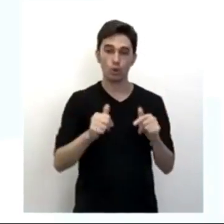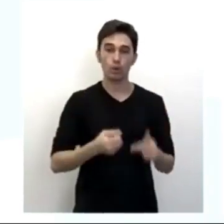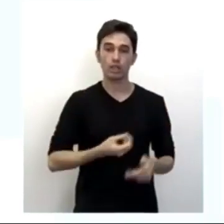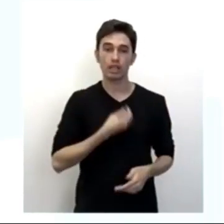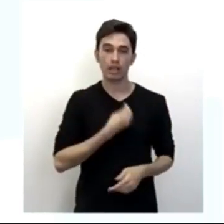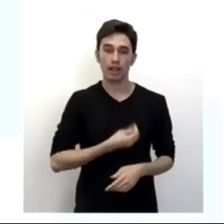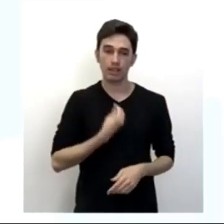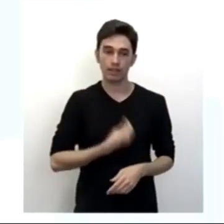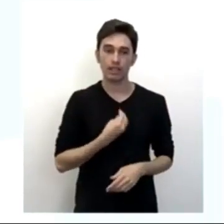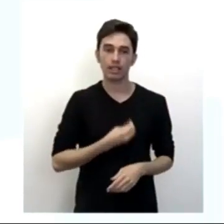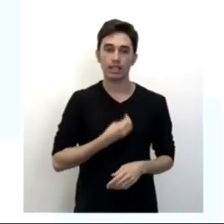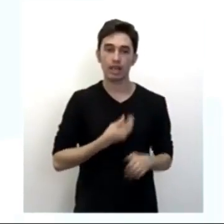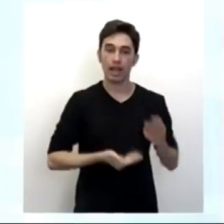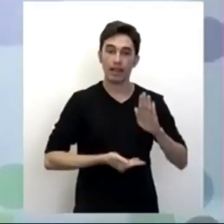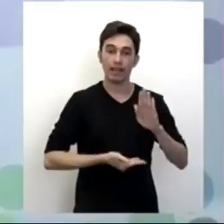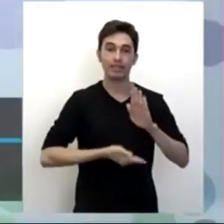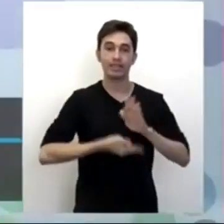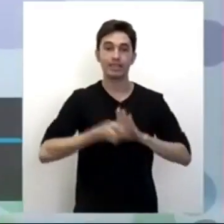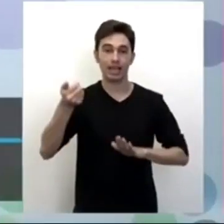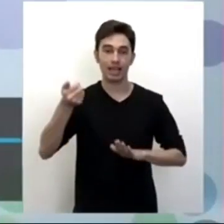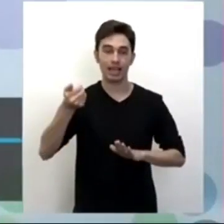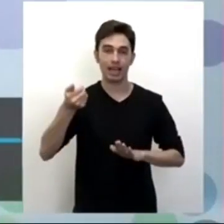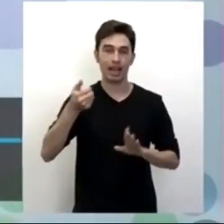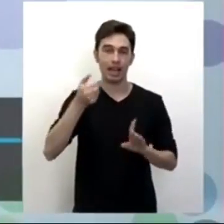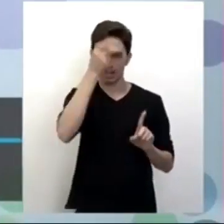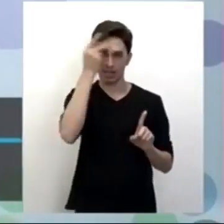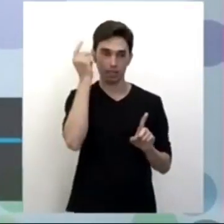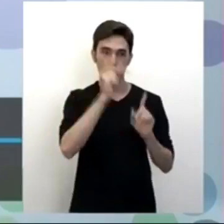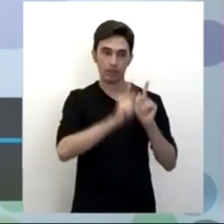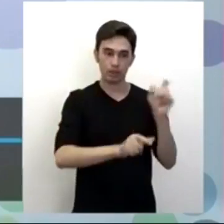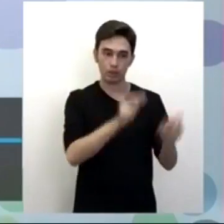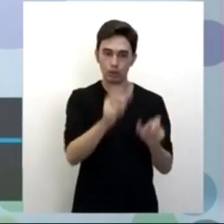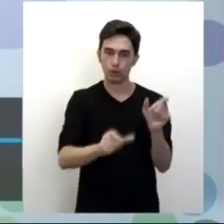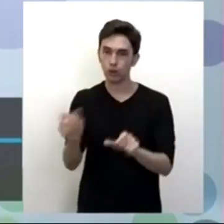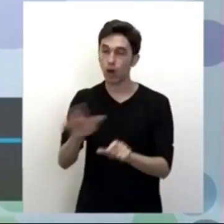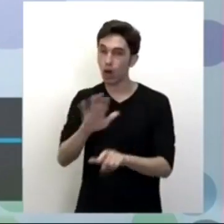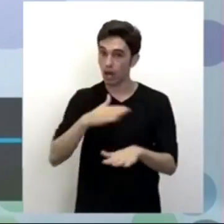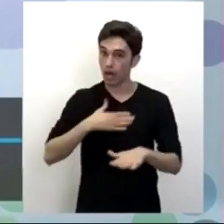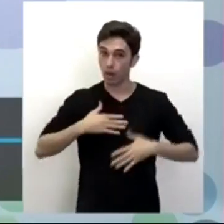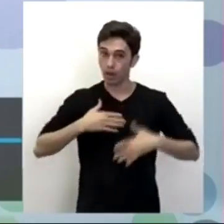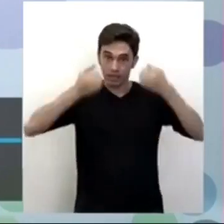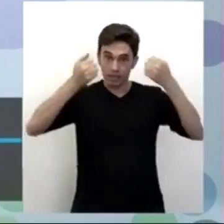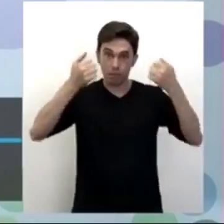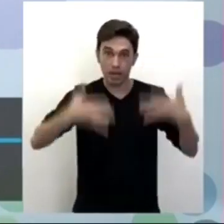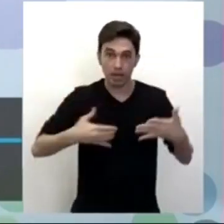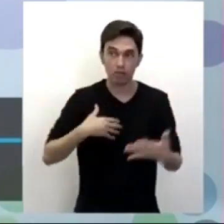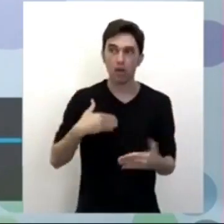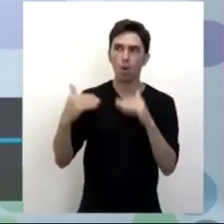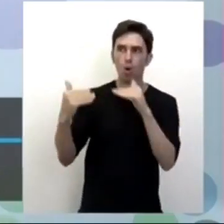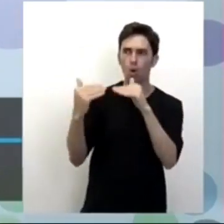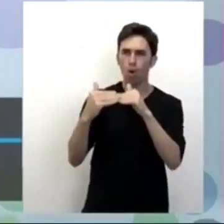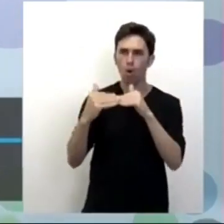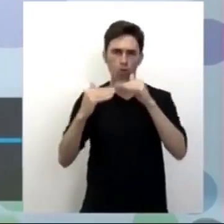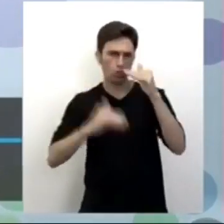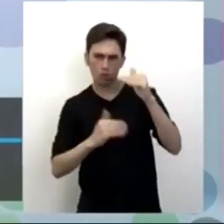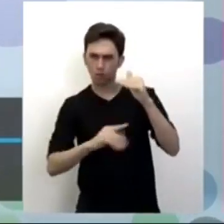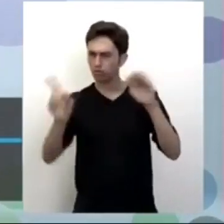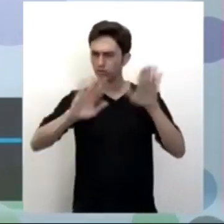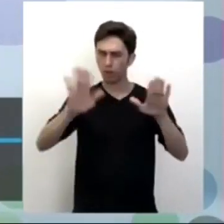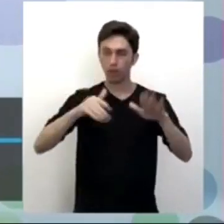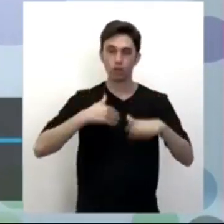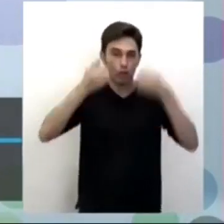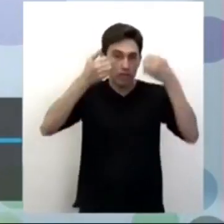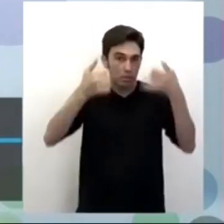indivíduo. Reparem bem, eu não estou aqui dizendo que eu concordo ou discordo, estou apenas aqui narrando, né, essa crítica. Tira